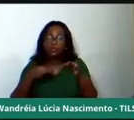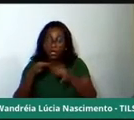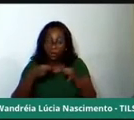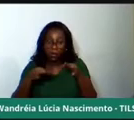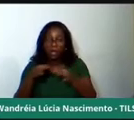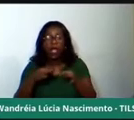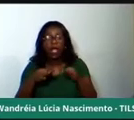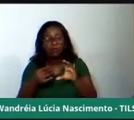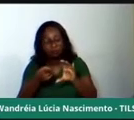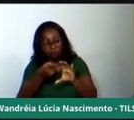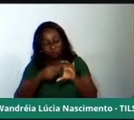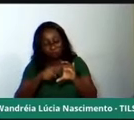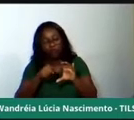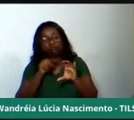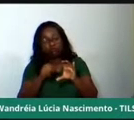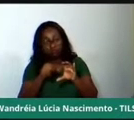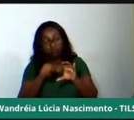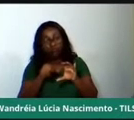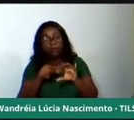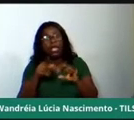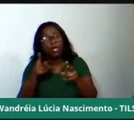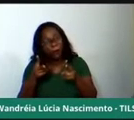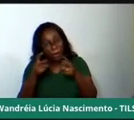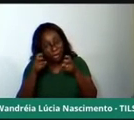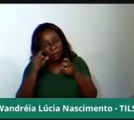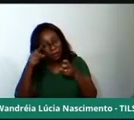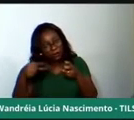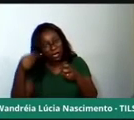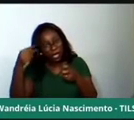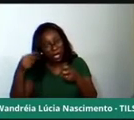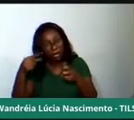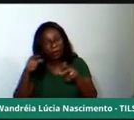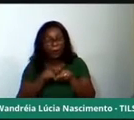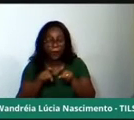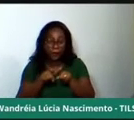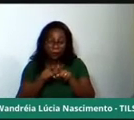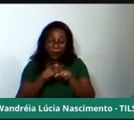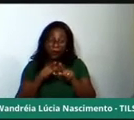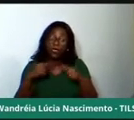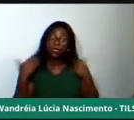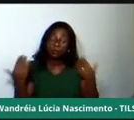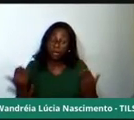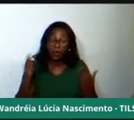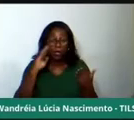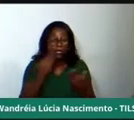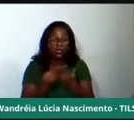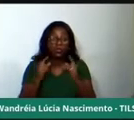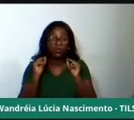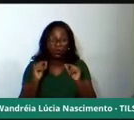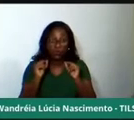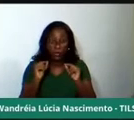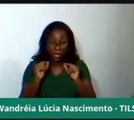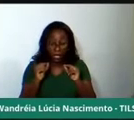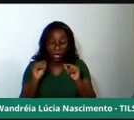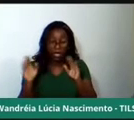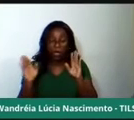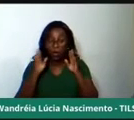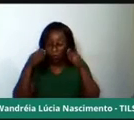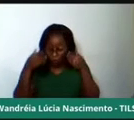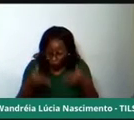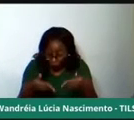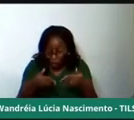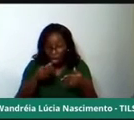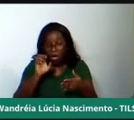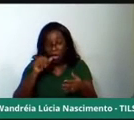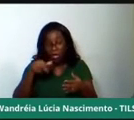endoteliais. Tá? A gente pode observar aqui e aqui também. Acredita-se que o alvo do endotélio ocorra, né, na